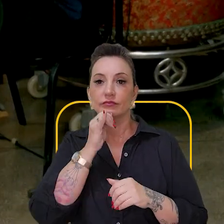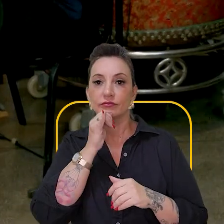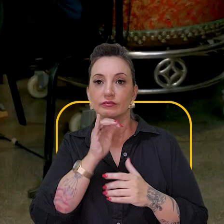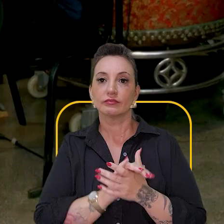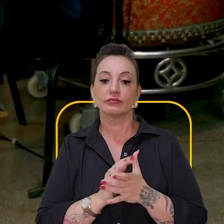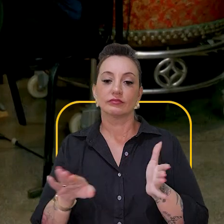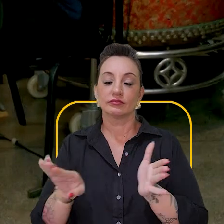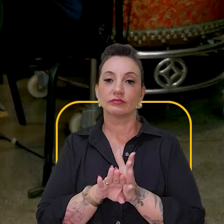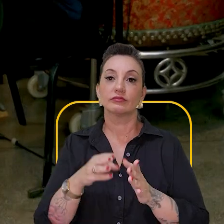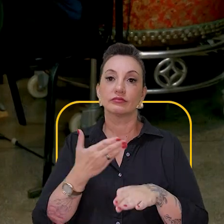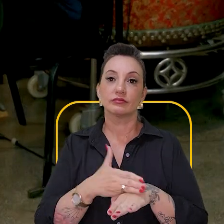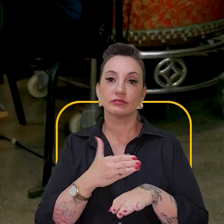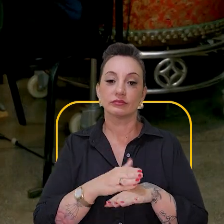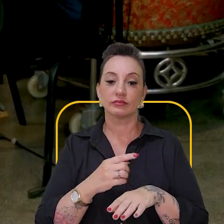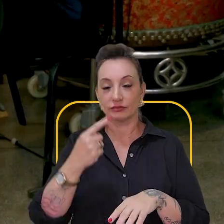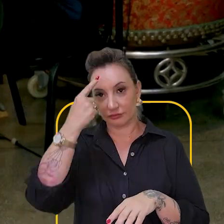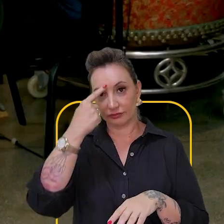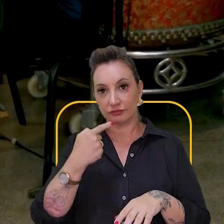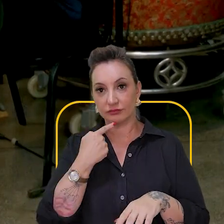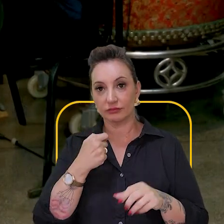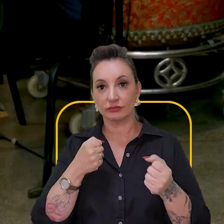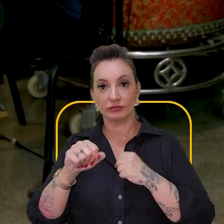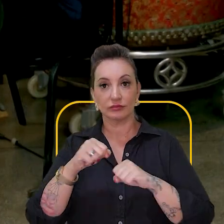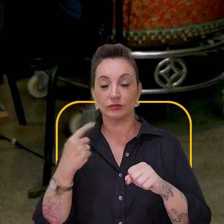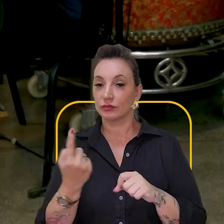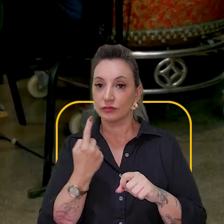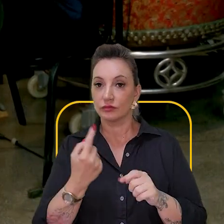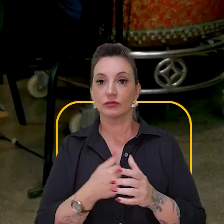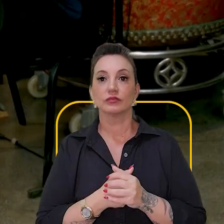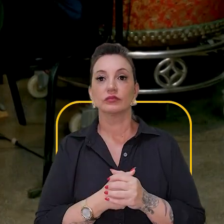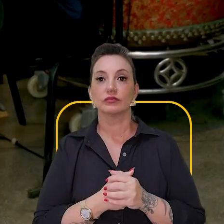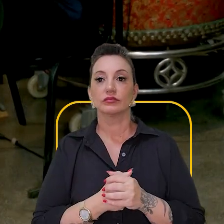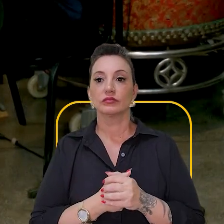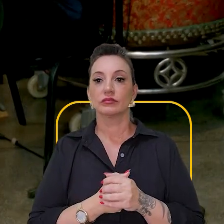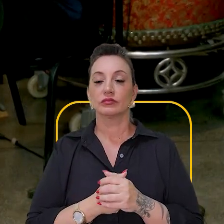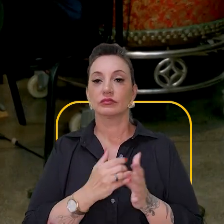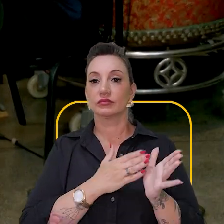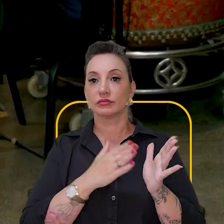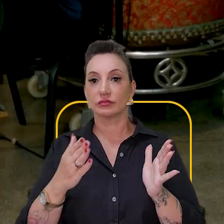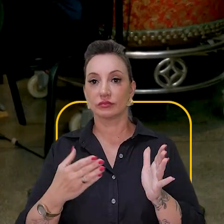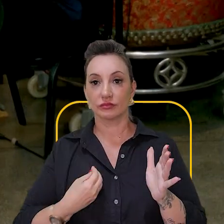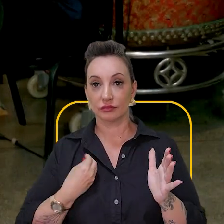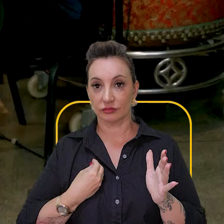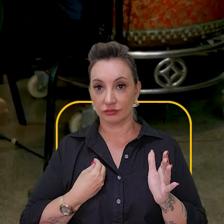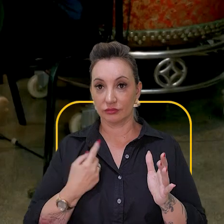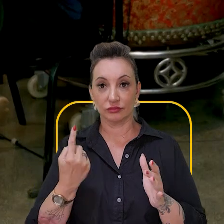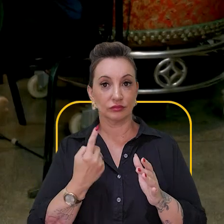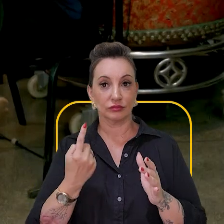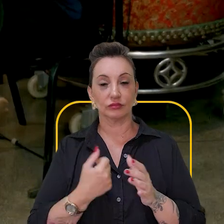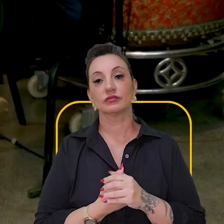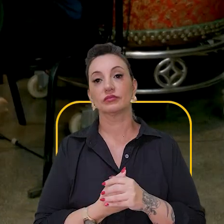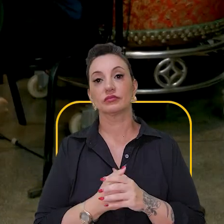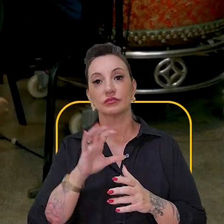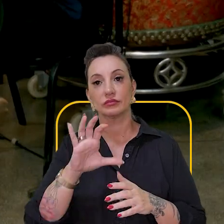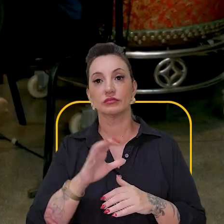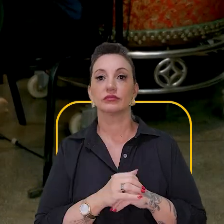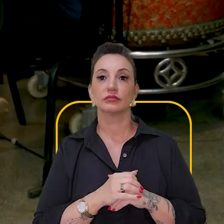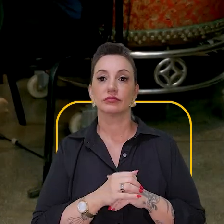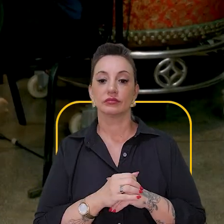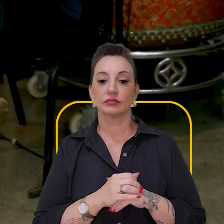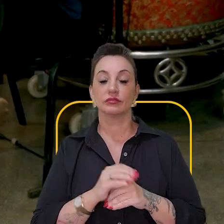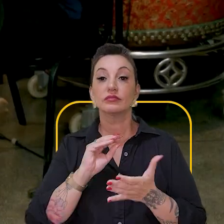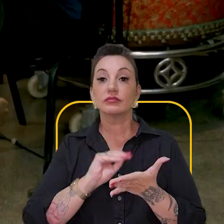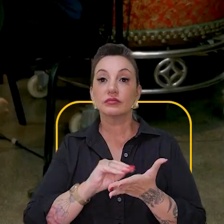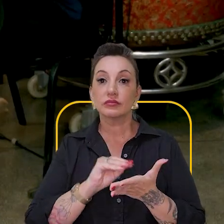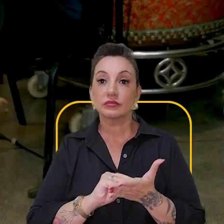por exemplo chegava a treinar meia hora de saque de pancada sozinho toda essa parte física eu fazia sozinho e é e aí é que